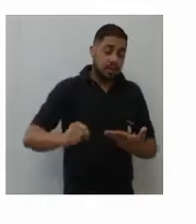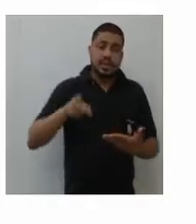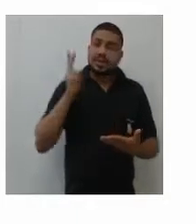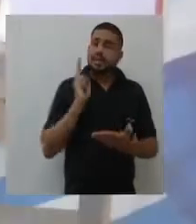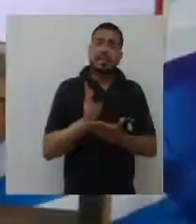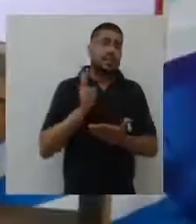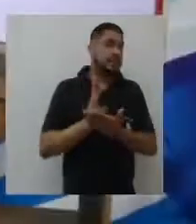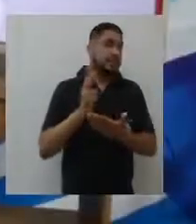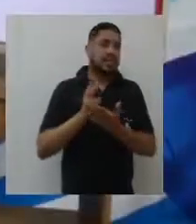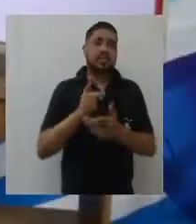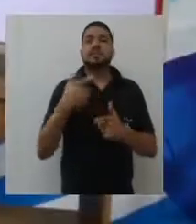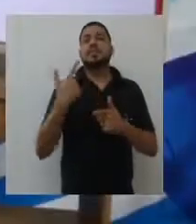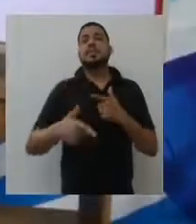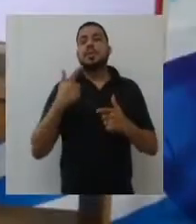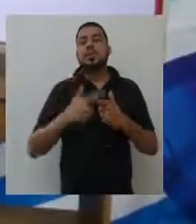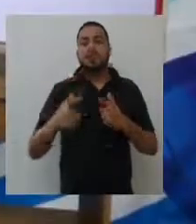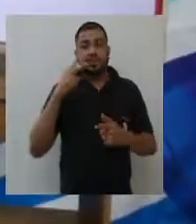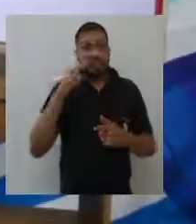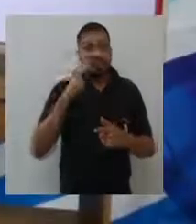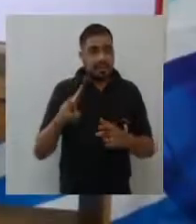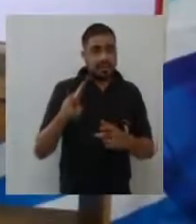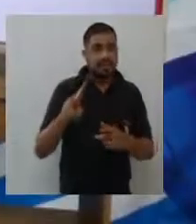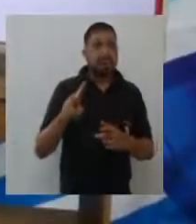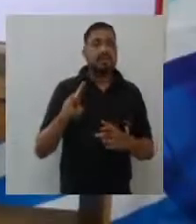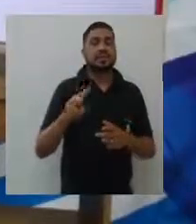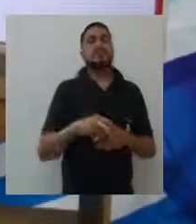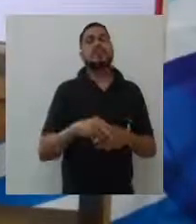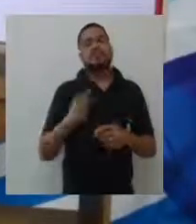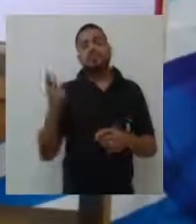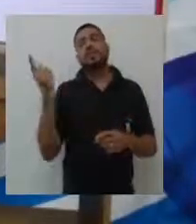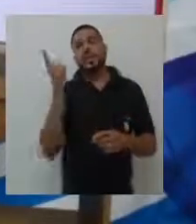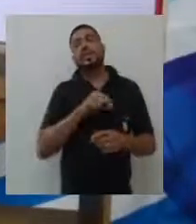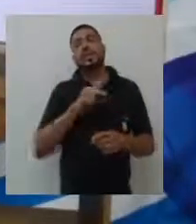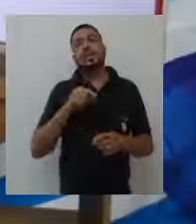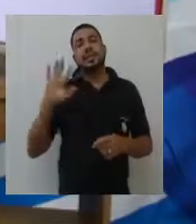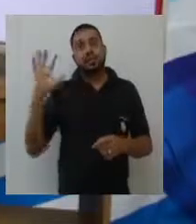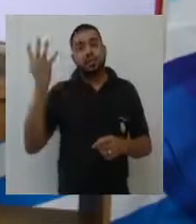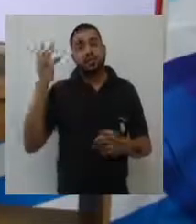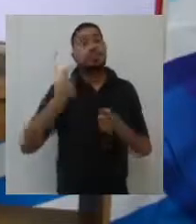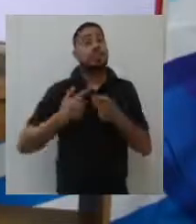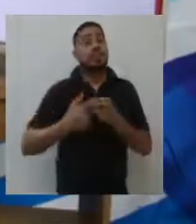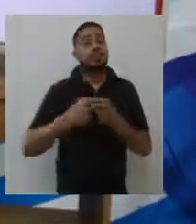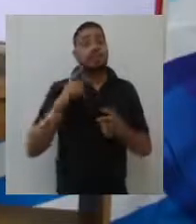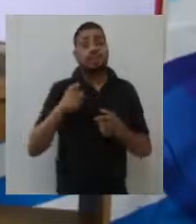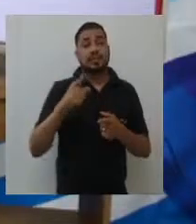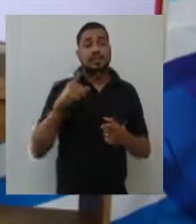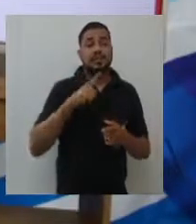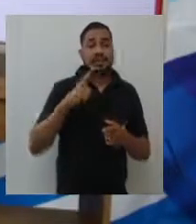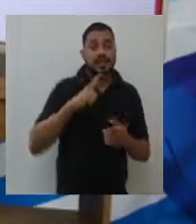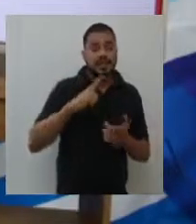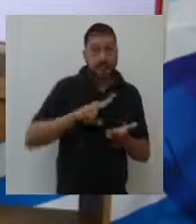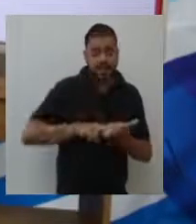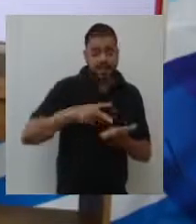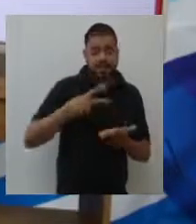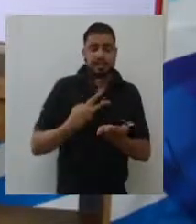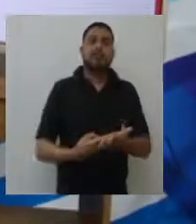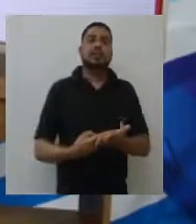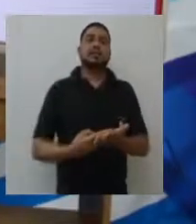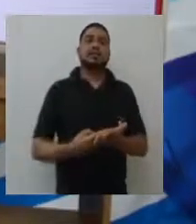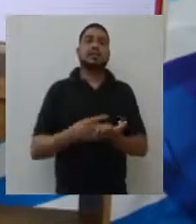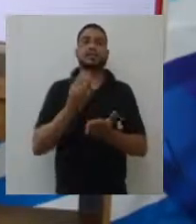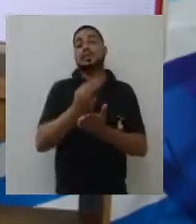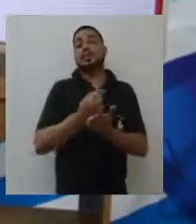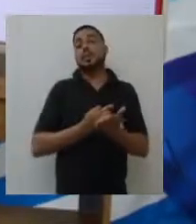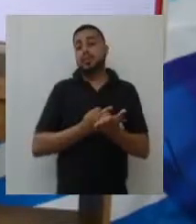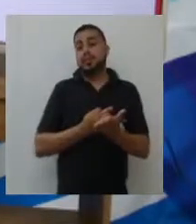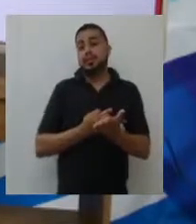você tiver esse problema na sua vista, na sua frente, você vai conseguir resolver, porque você vai conseguir fazer a interpretação textual do